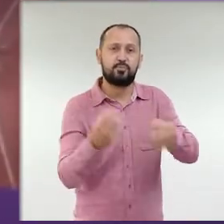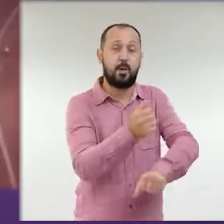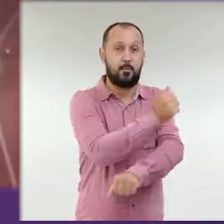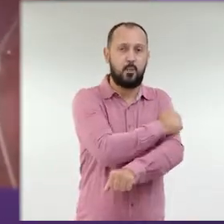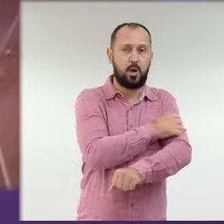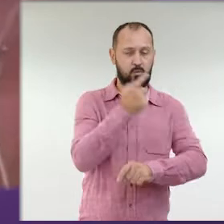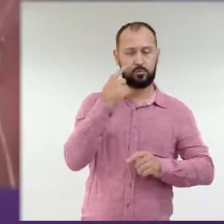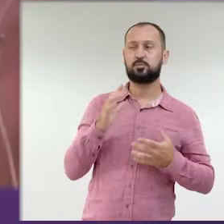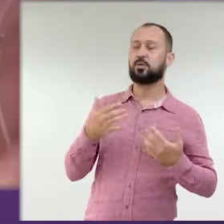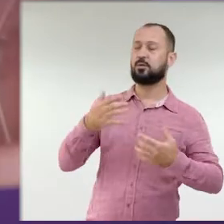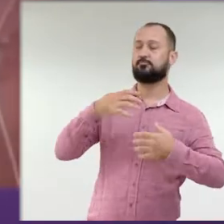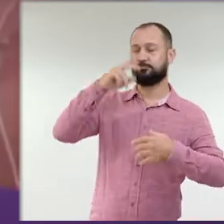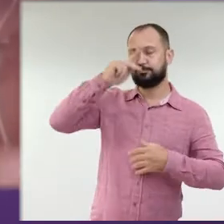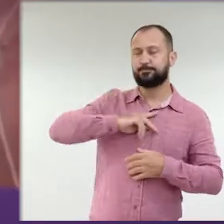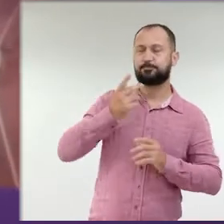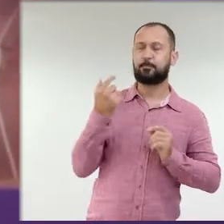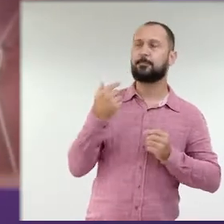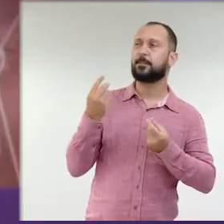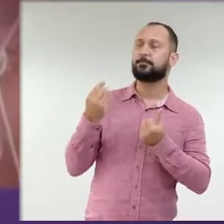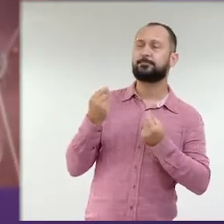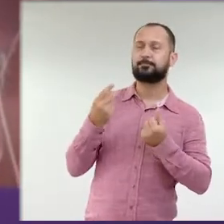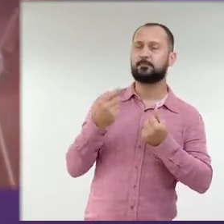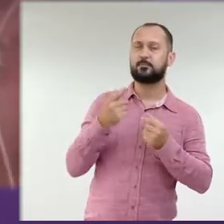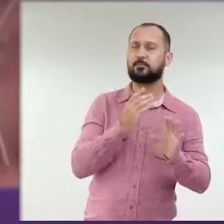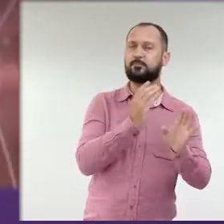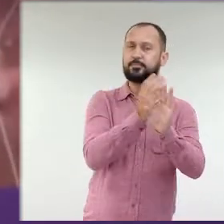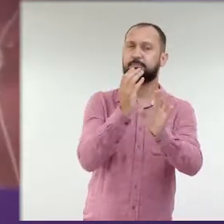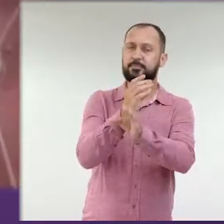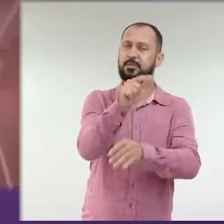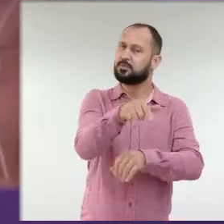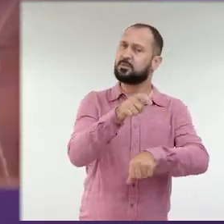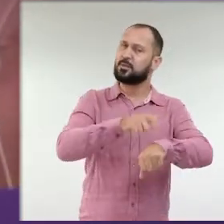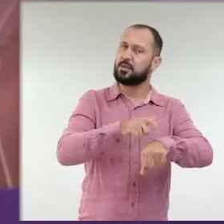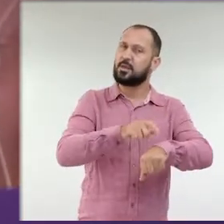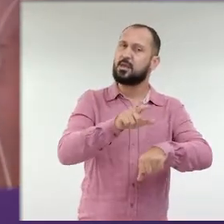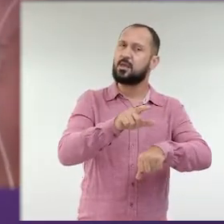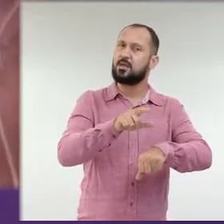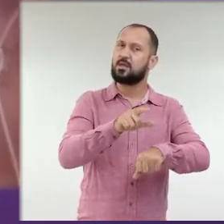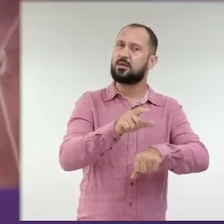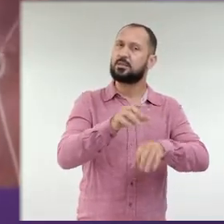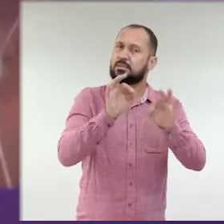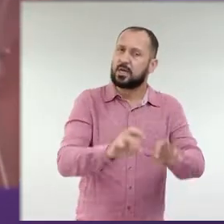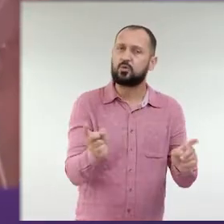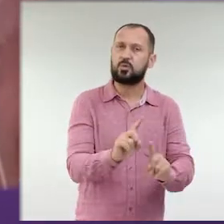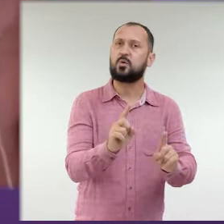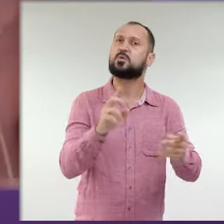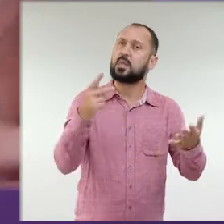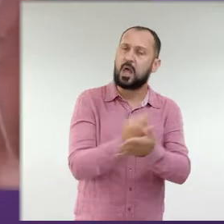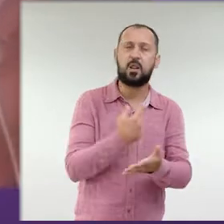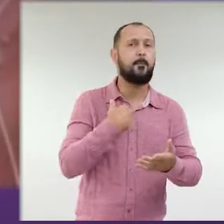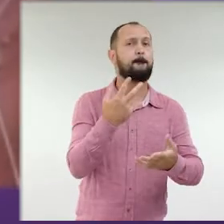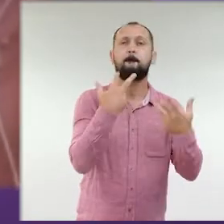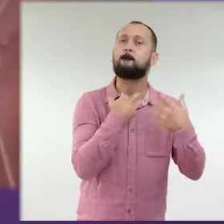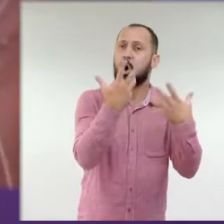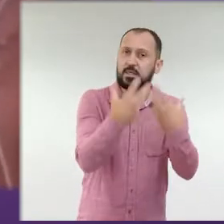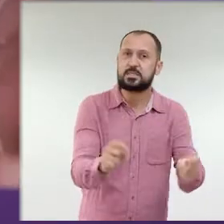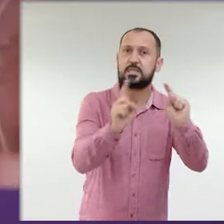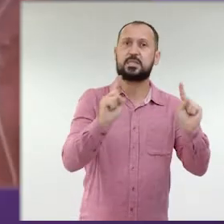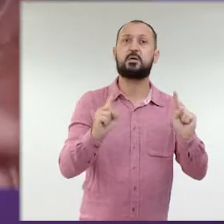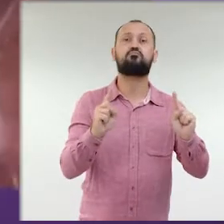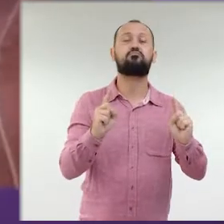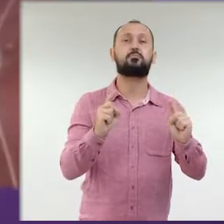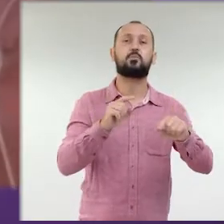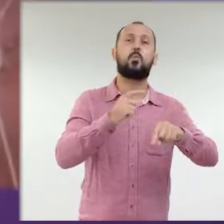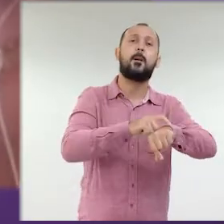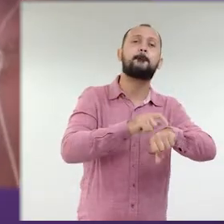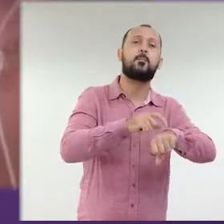eles identifiquem, que não são situações normais, não são situações aceitáveis, não são situações